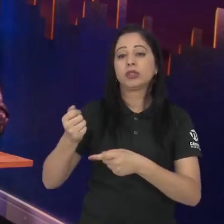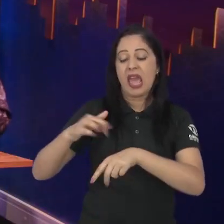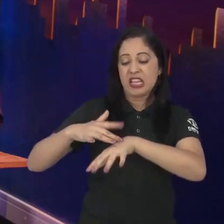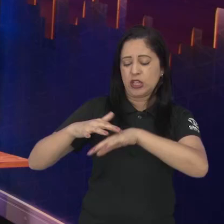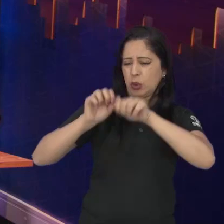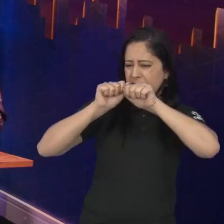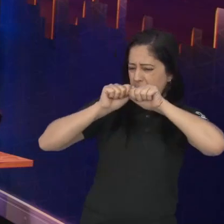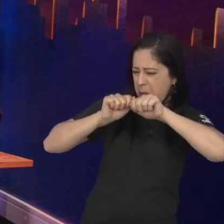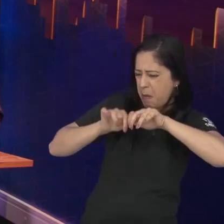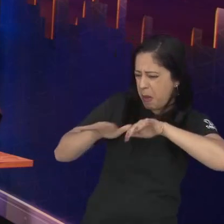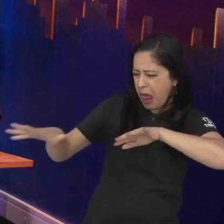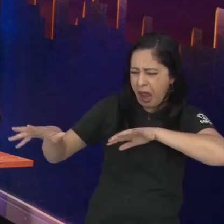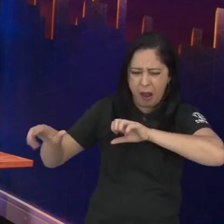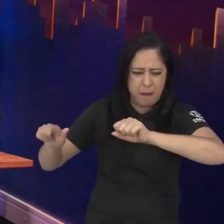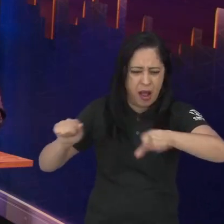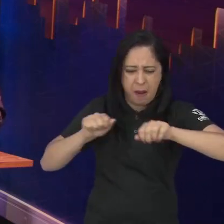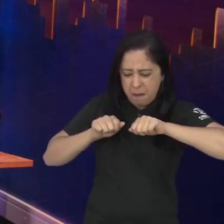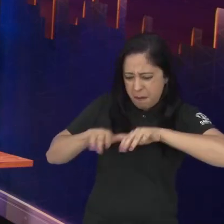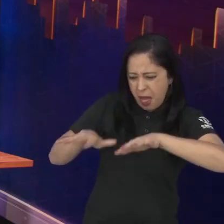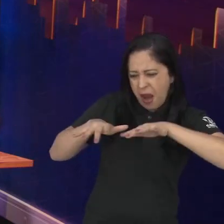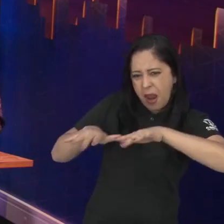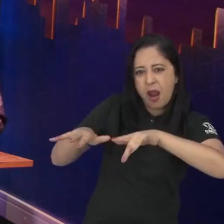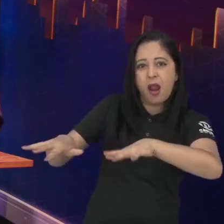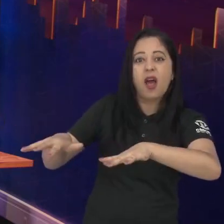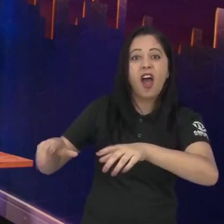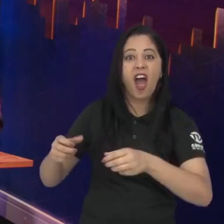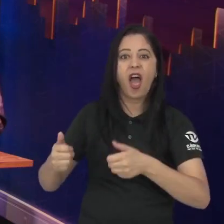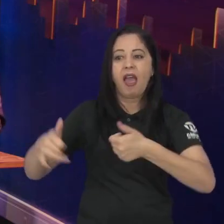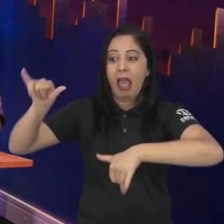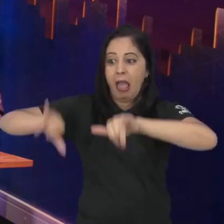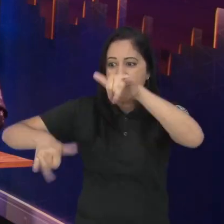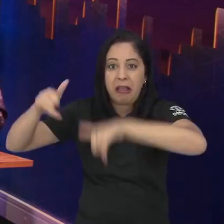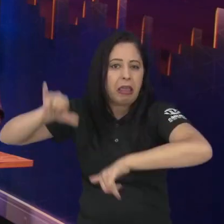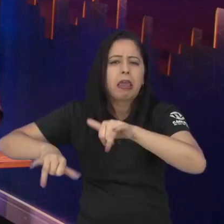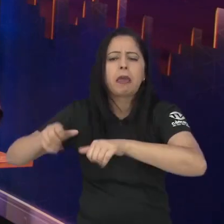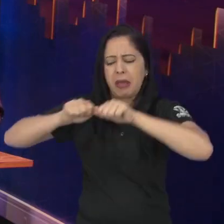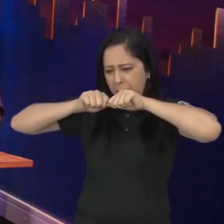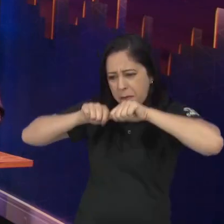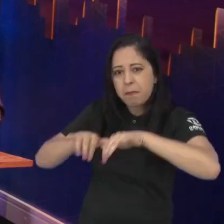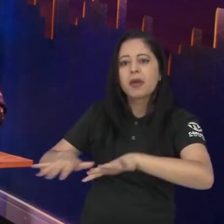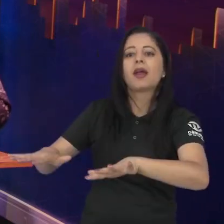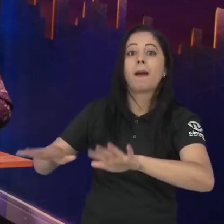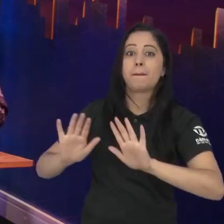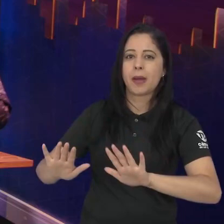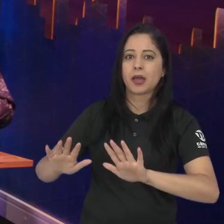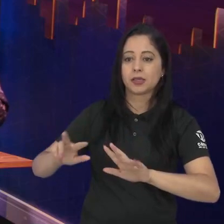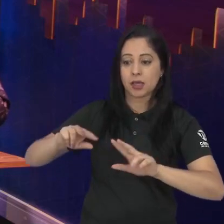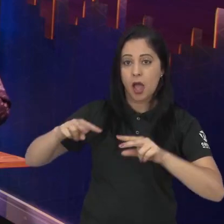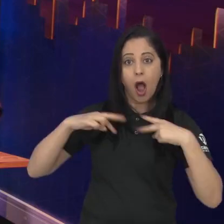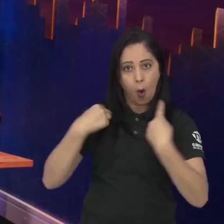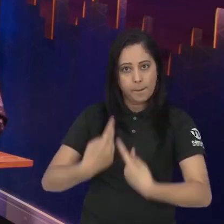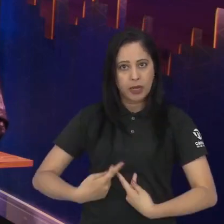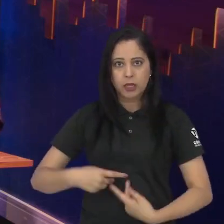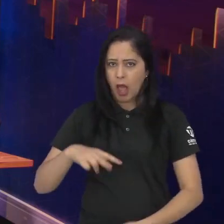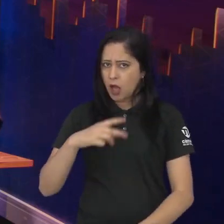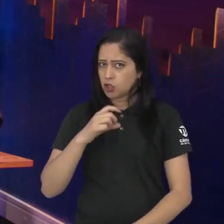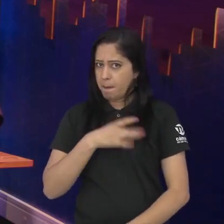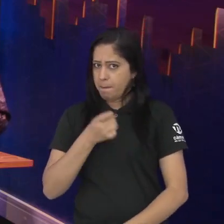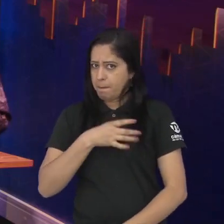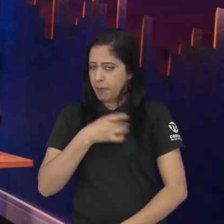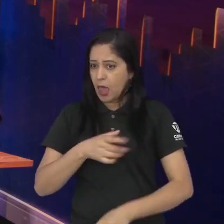saiu se alastrando por aí, um vírus criado em laboratório ou não, mas a humanidade tem medo,